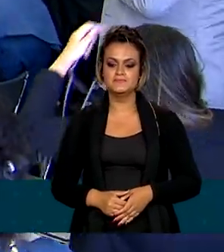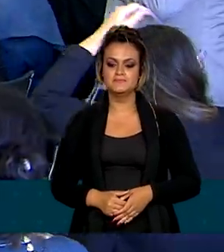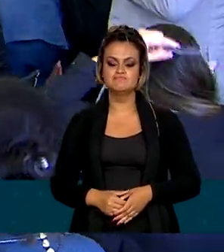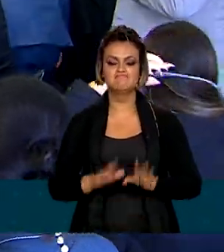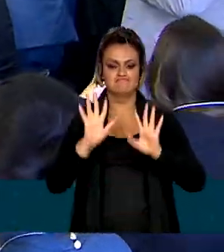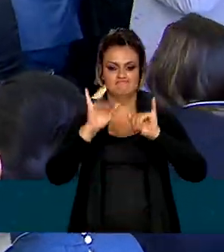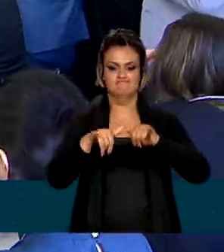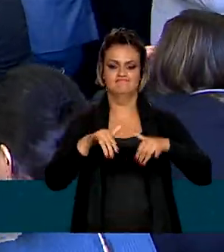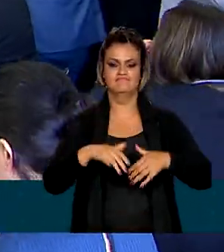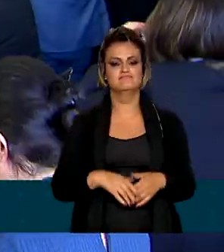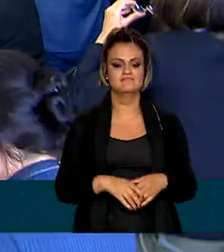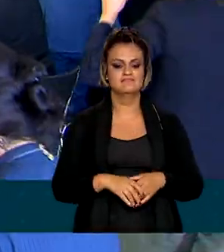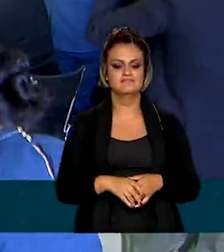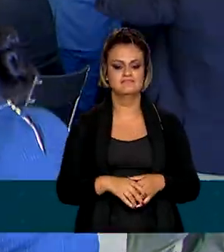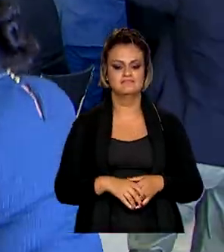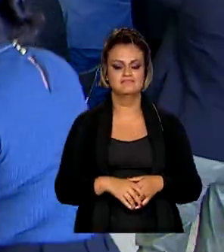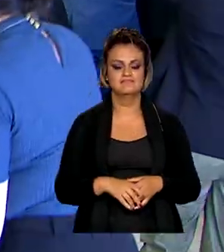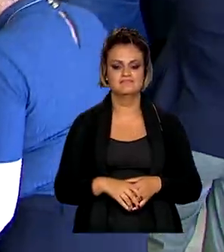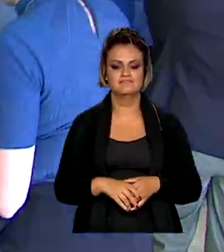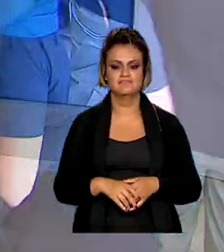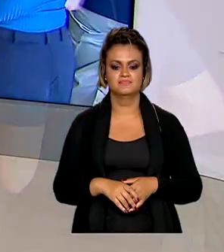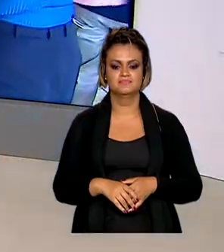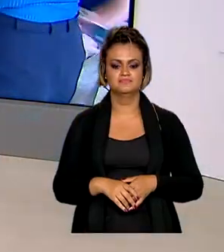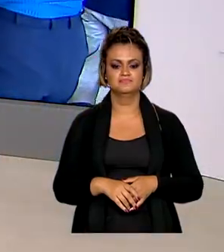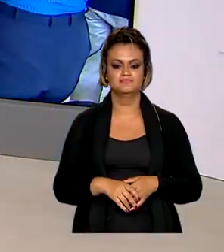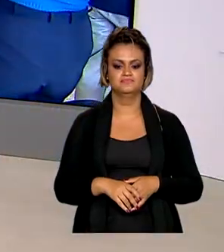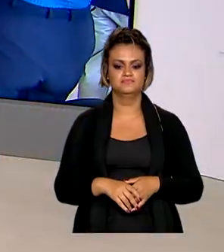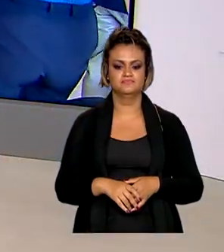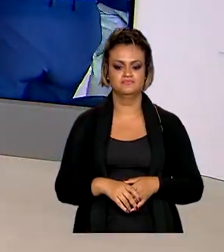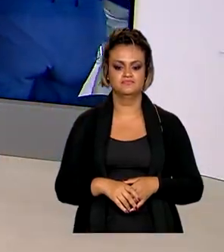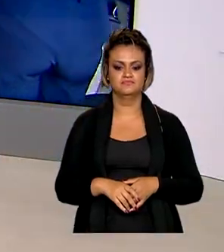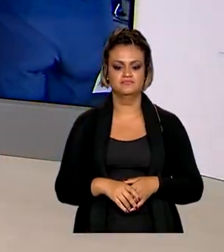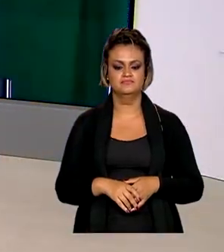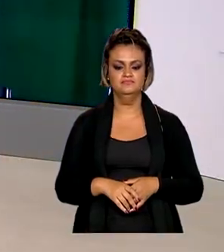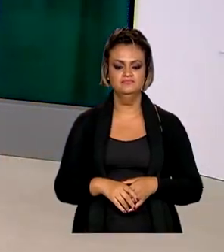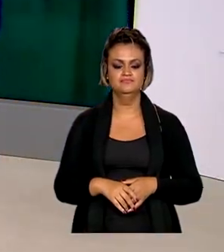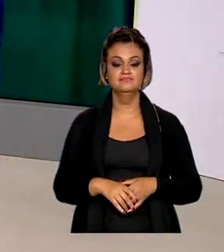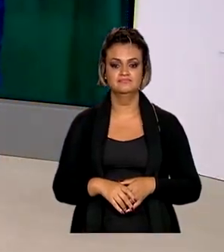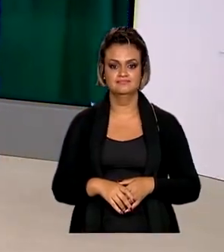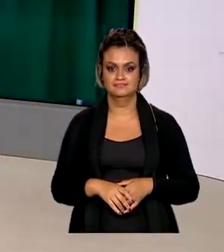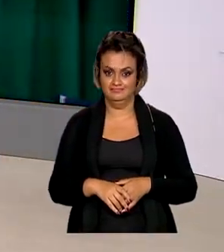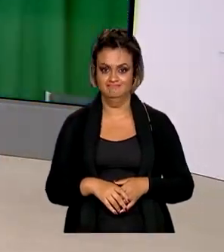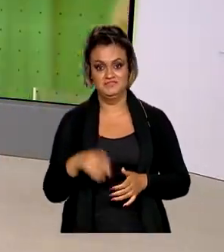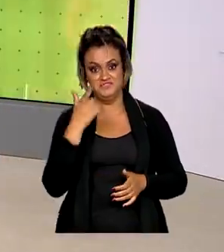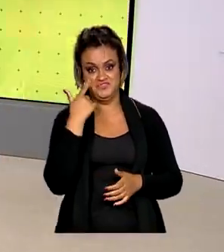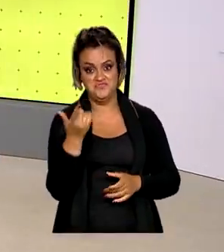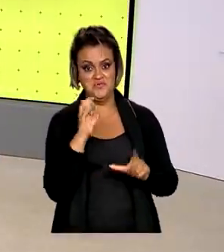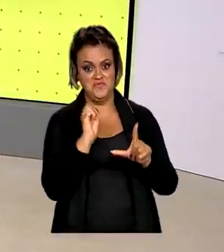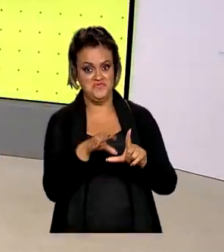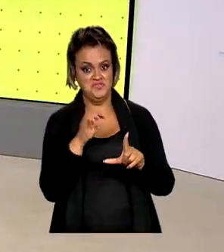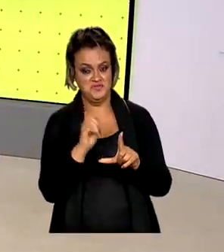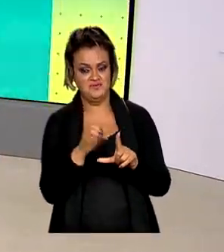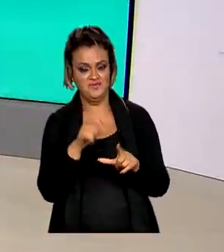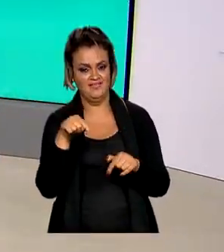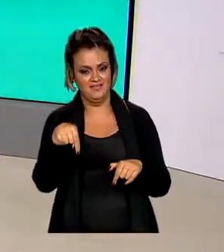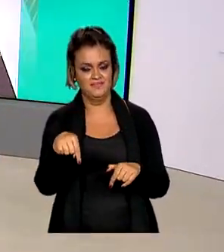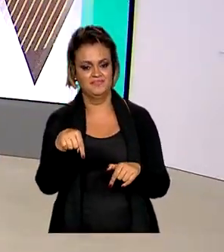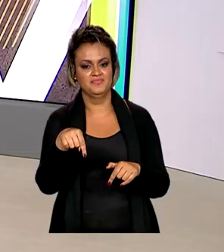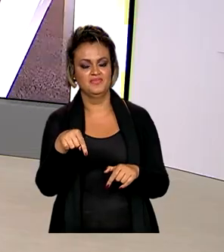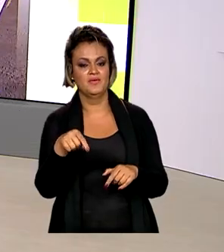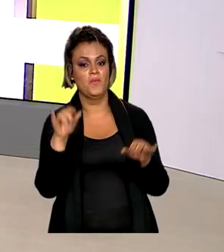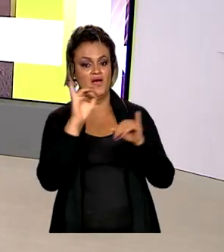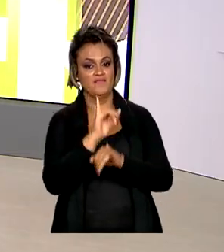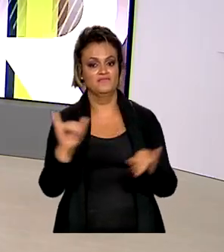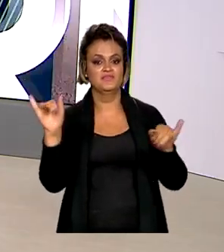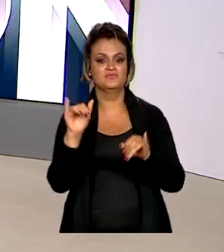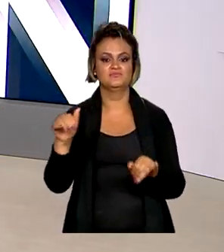Está encerrada essa cerimônia. Pedimos a todos que aguardem a saída do senhor presidente. Tá aí, você acompanhou ao vivo aqui com a gente o